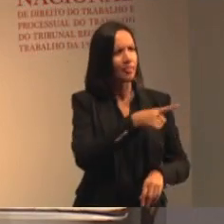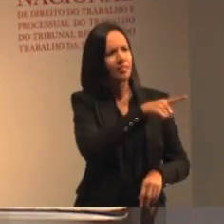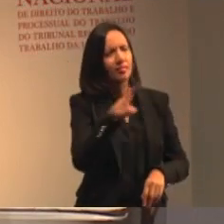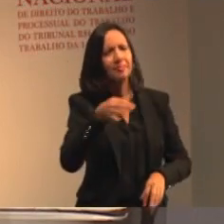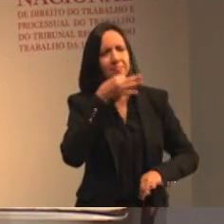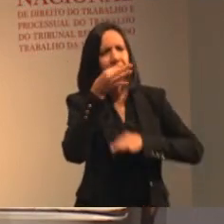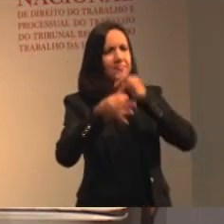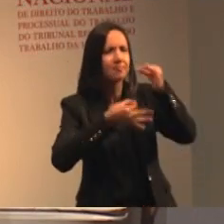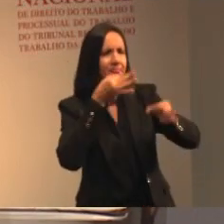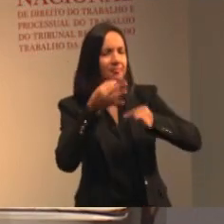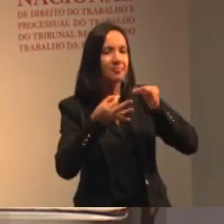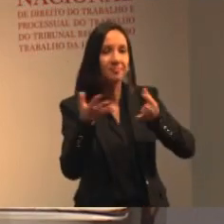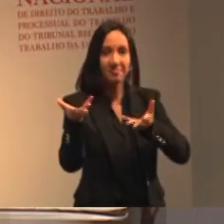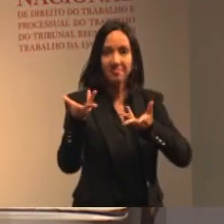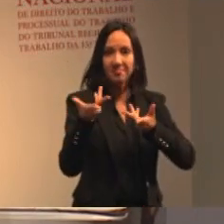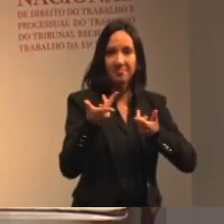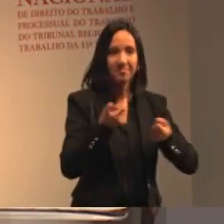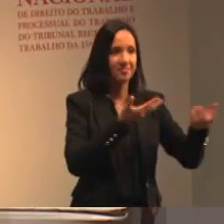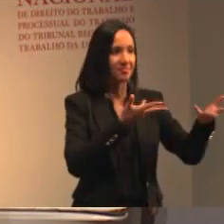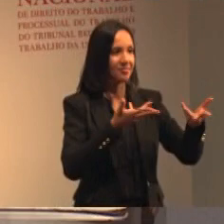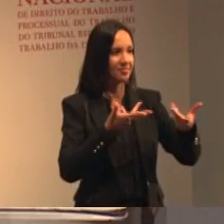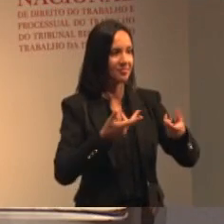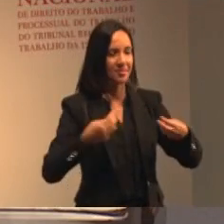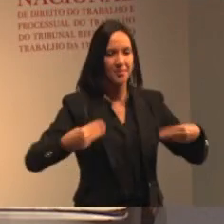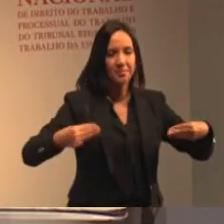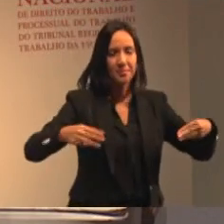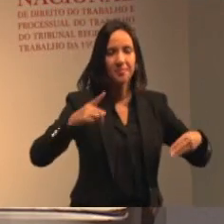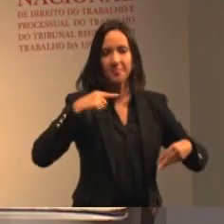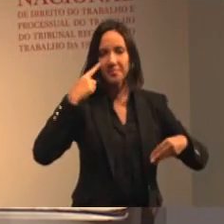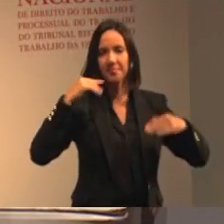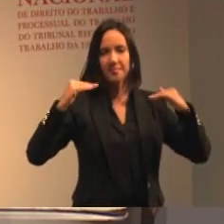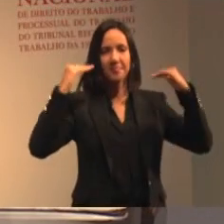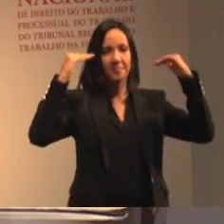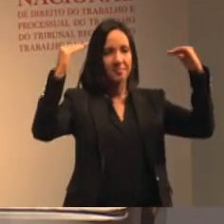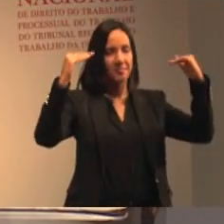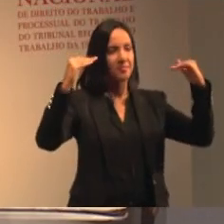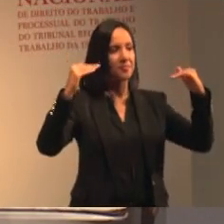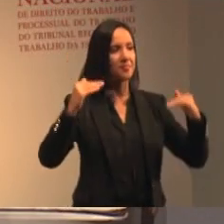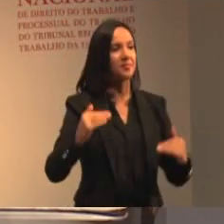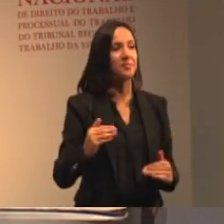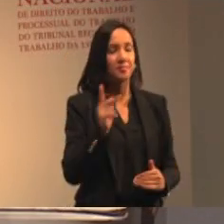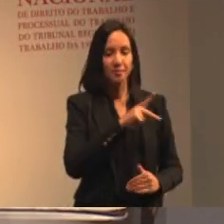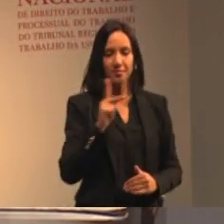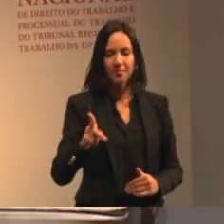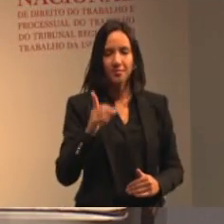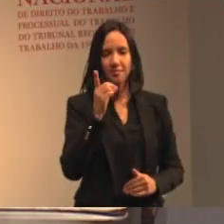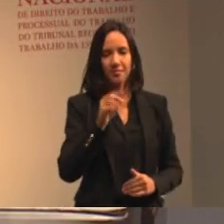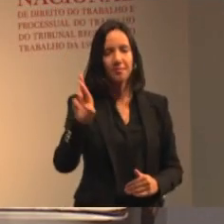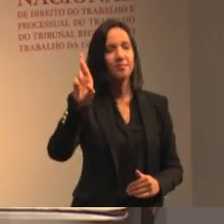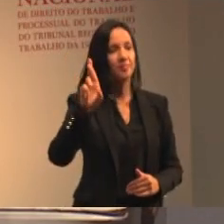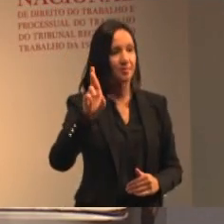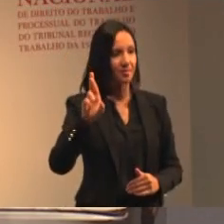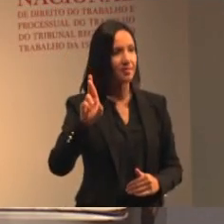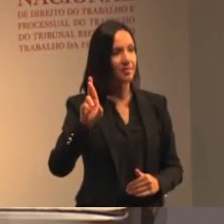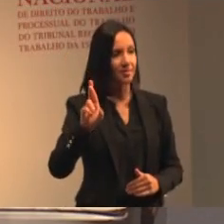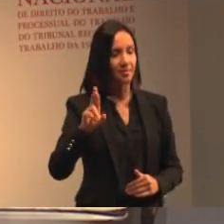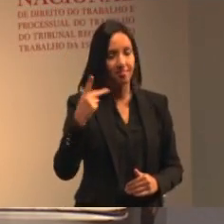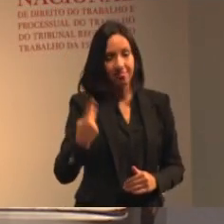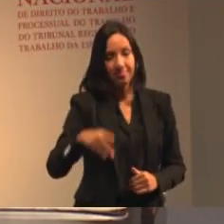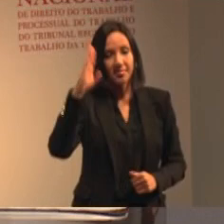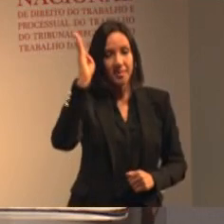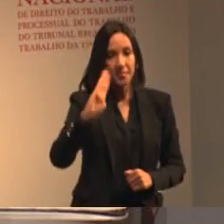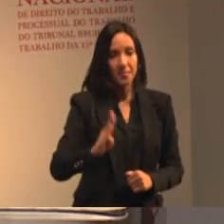palpitantes, convidando ministros, desembargadores, professores doutores nacionais e internacionais